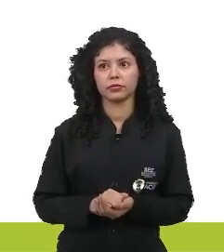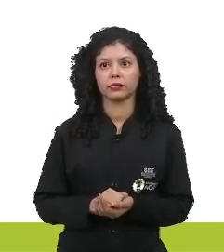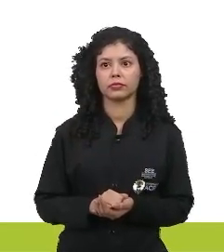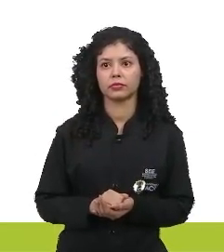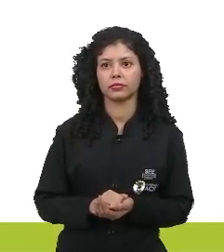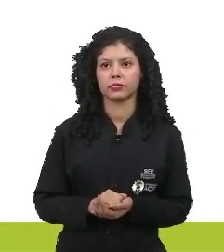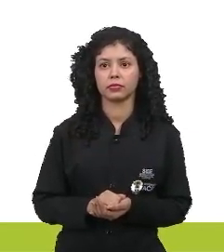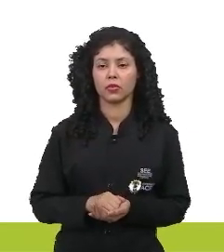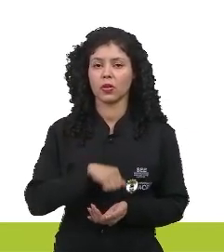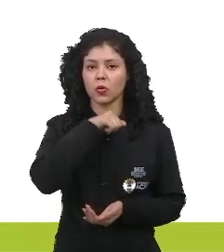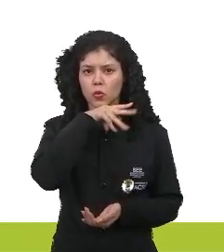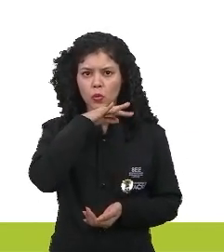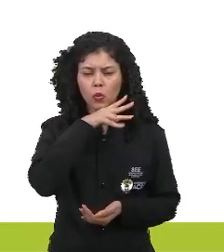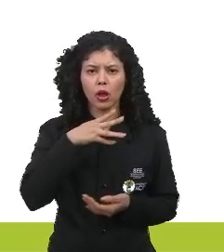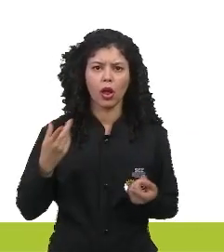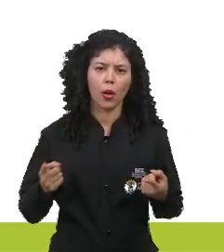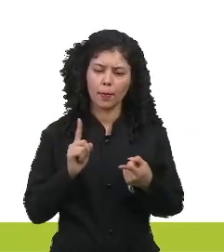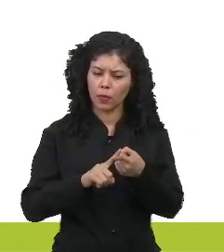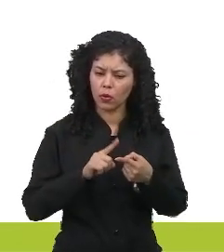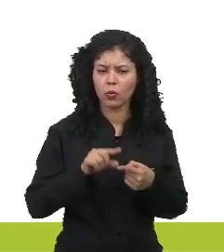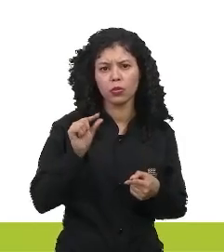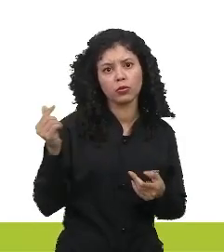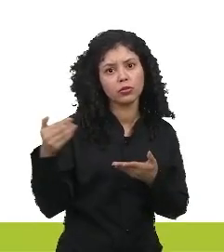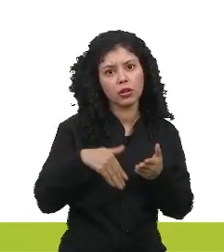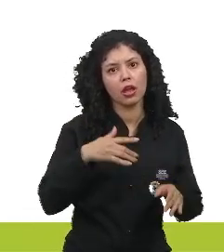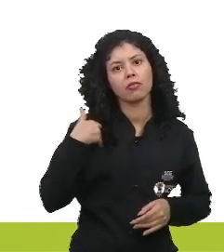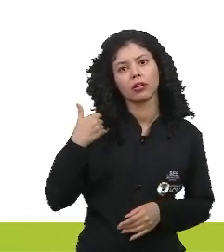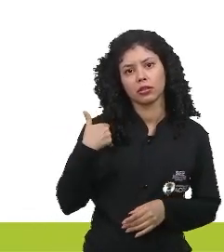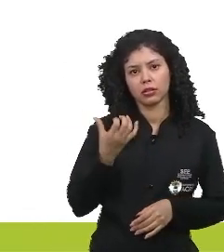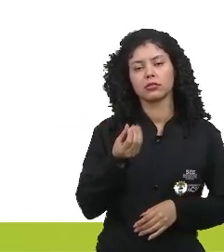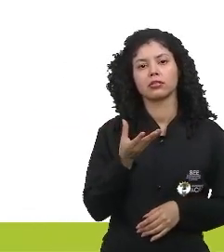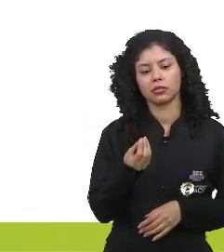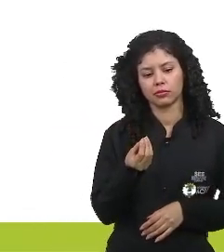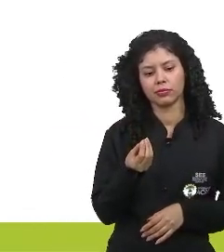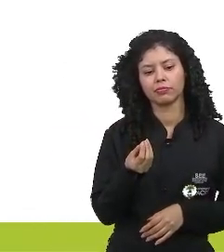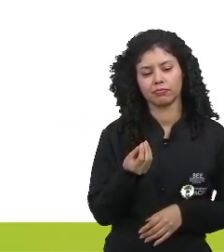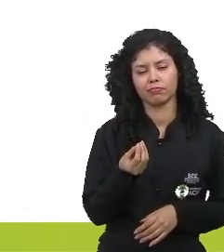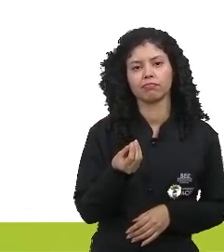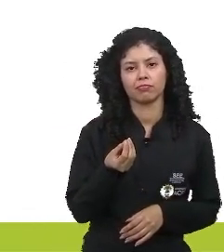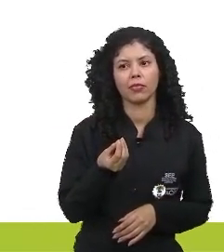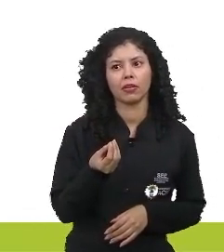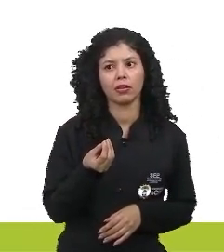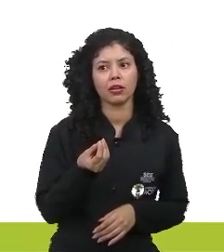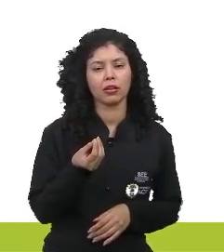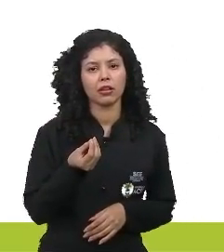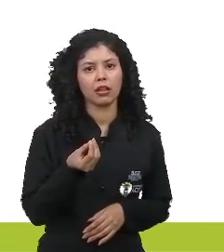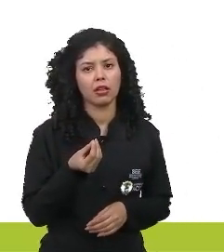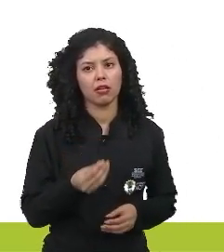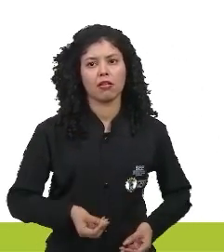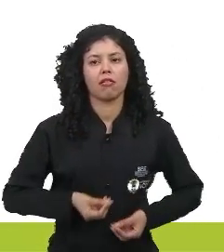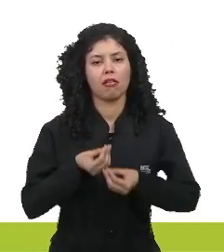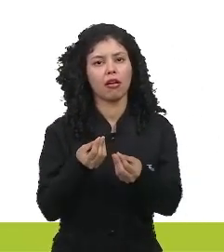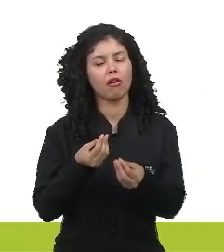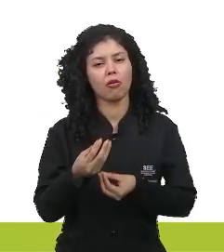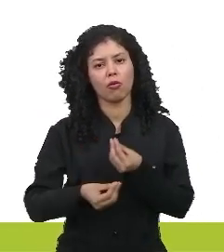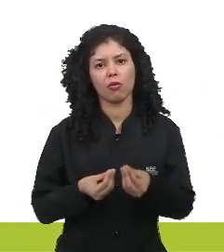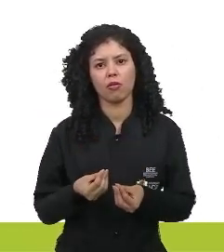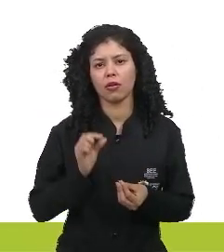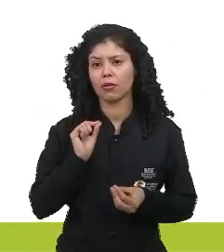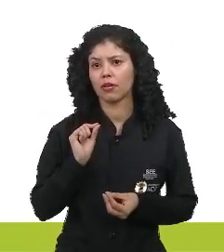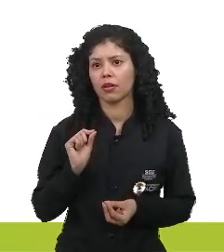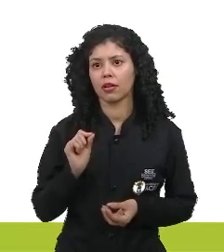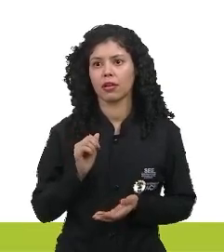Algo bem absurdo, né? Porque poucos escravos chegavam a 60 anos. Então, eles cederam isso com o intuito